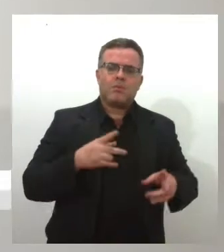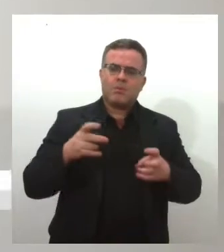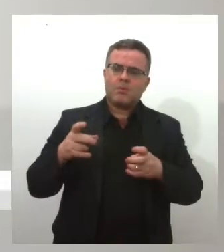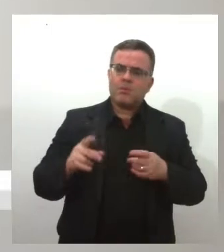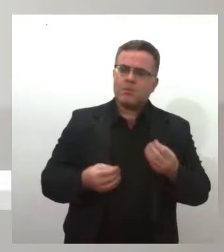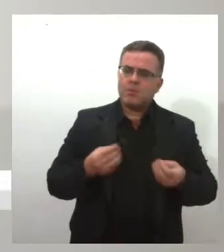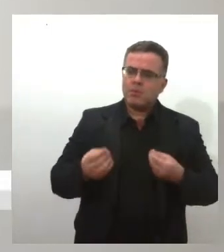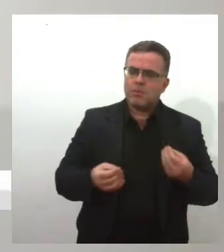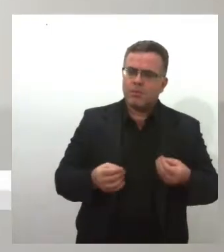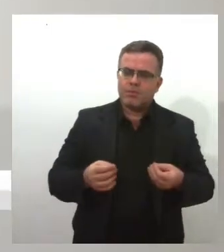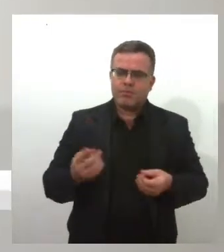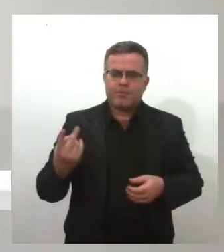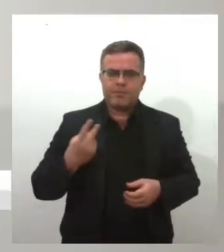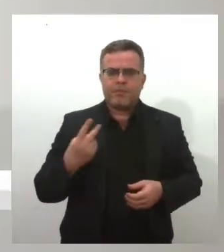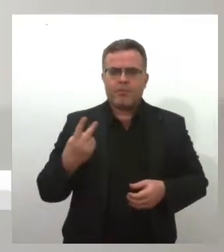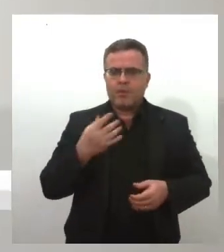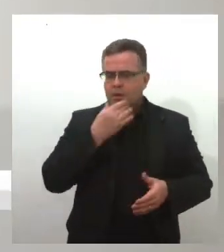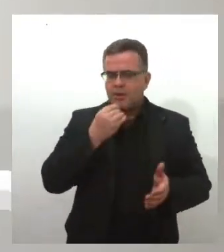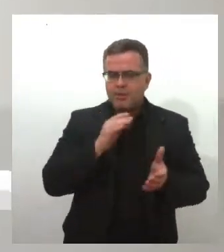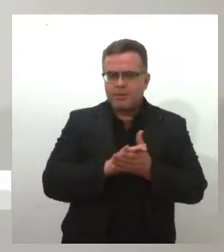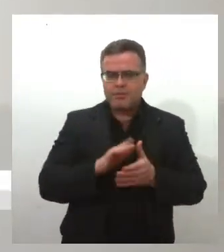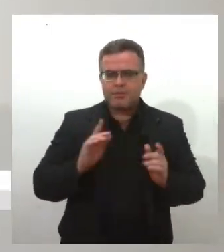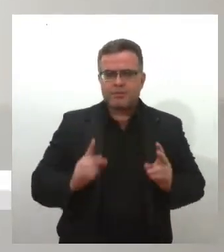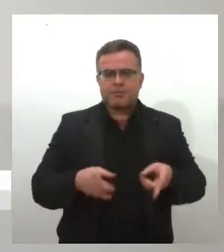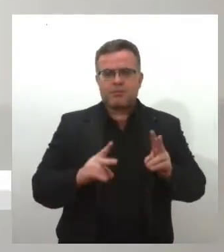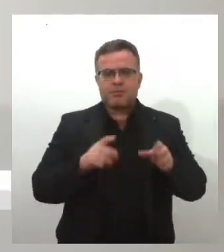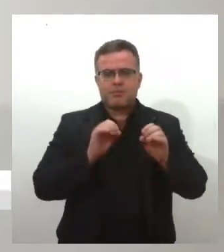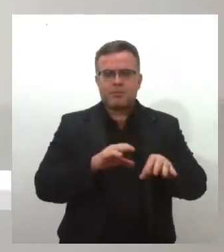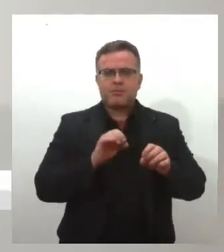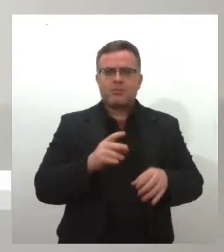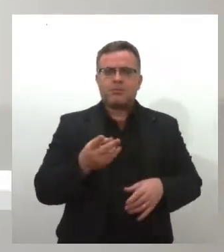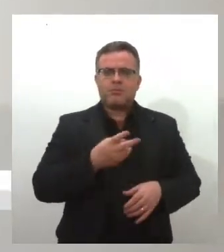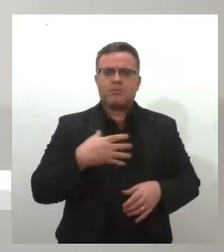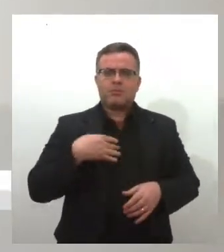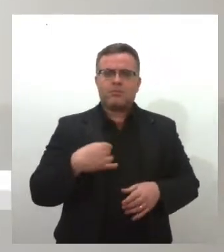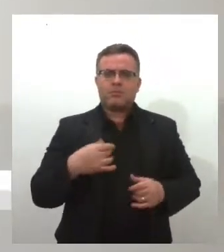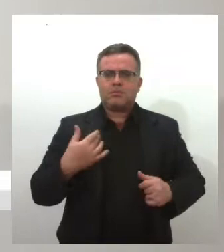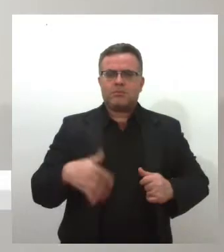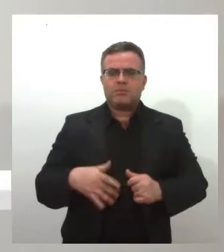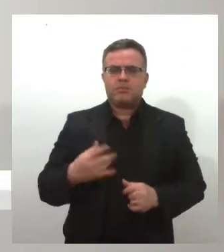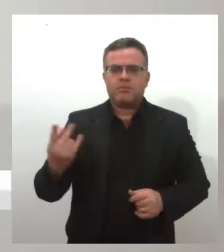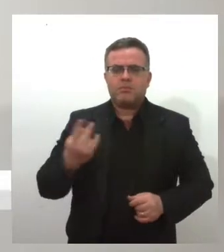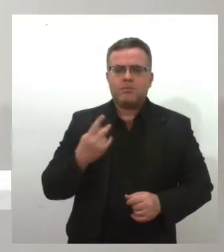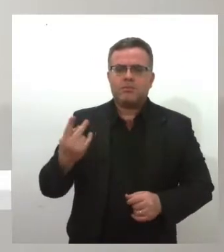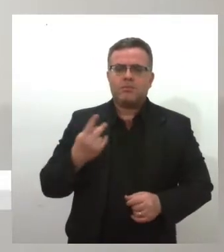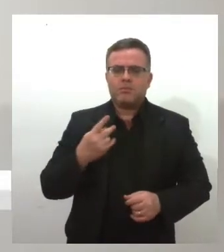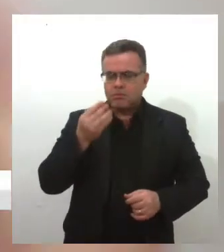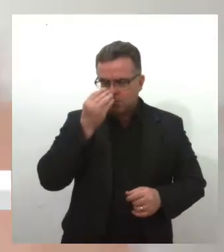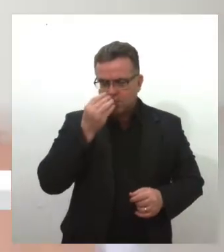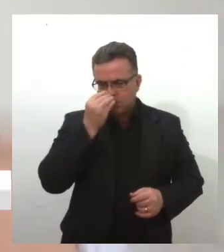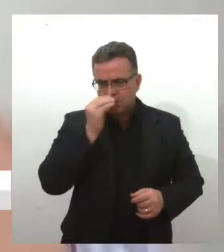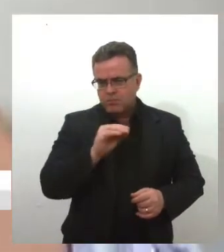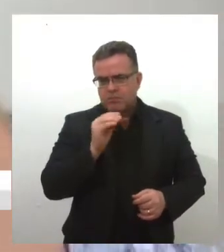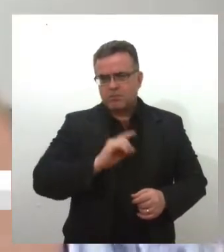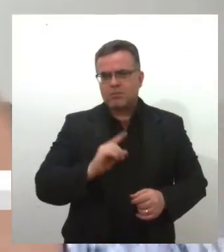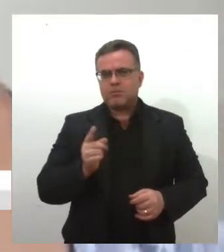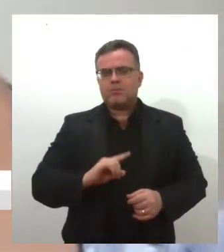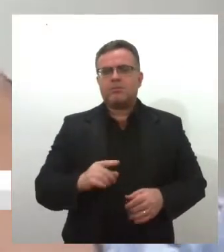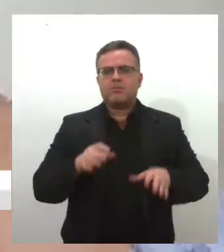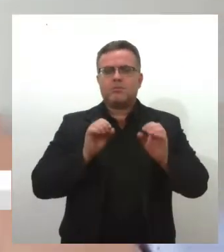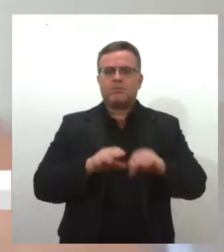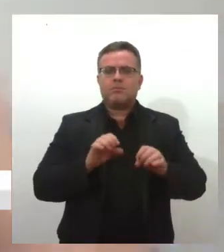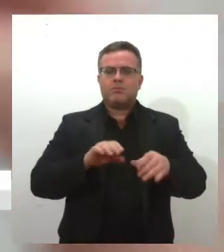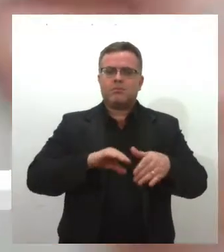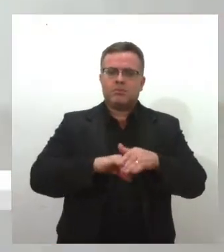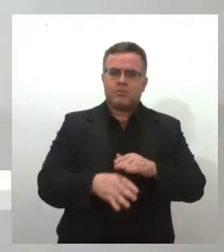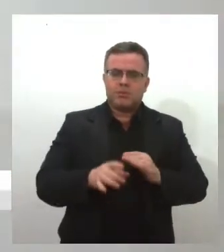eu e meu marido, porque a gente sempre foi muito próxima na educação delas, né? Nós não acreditamos apenas na educação tradicional. A